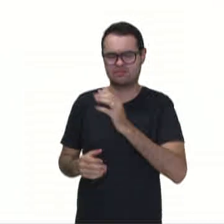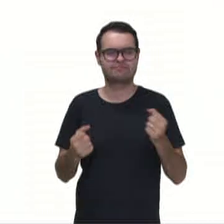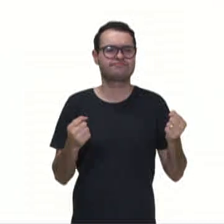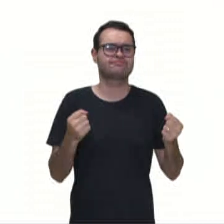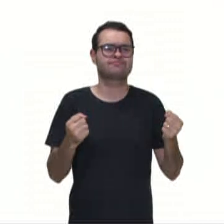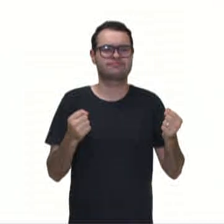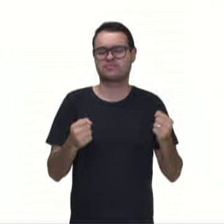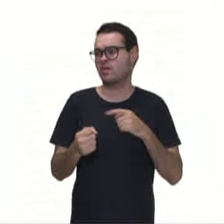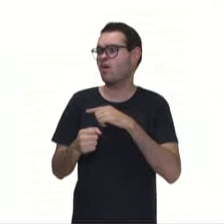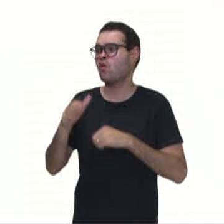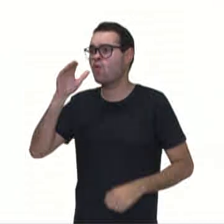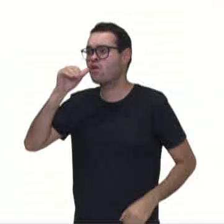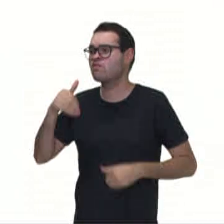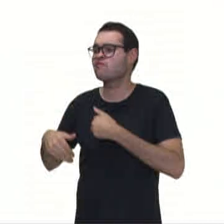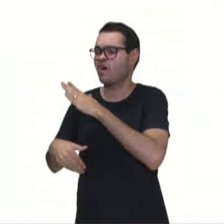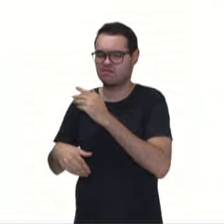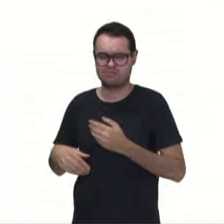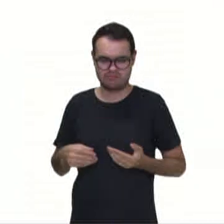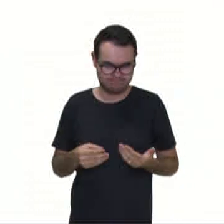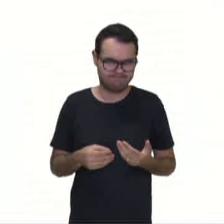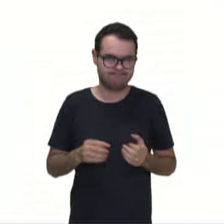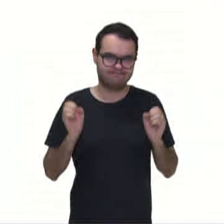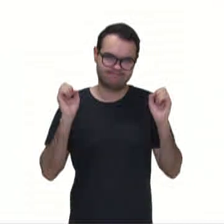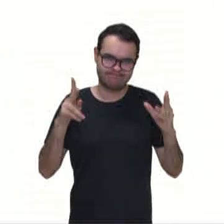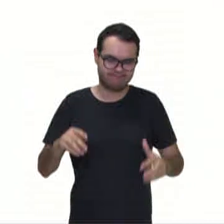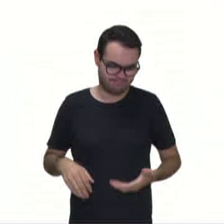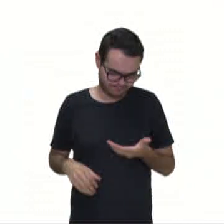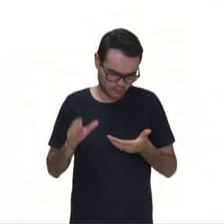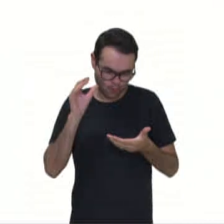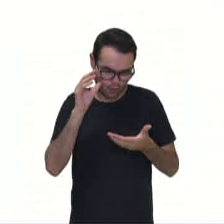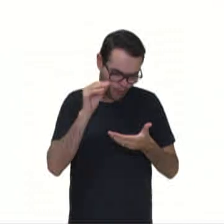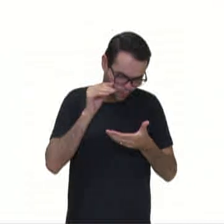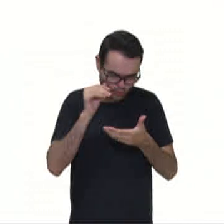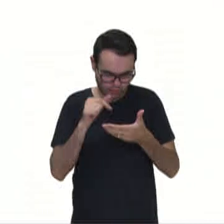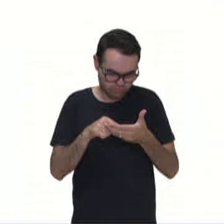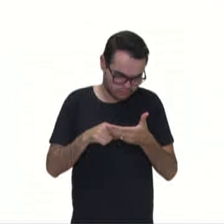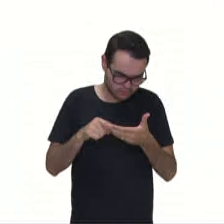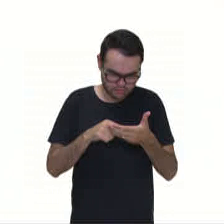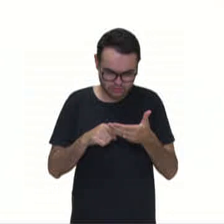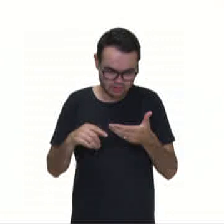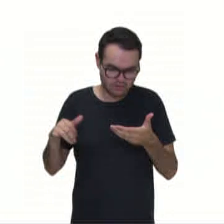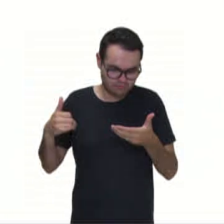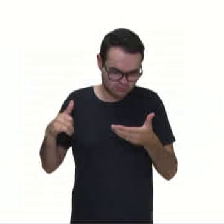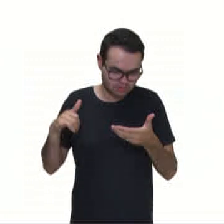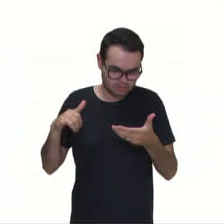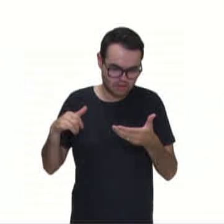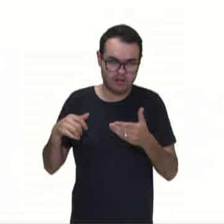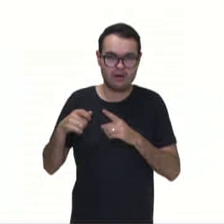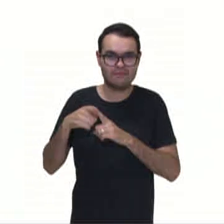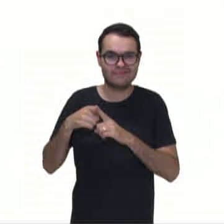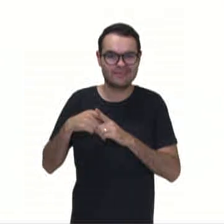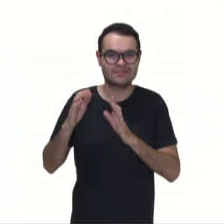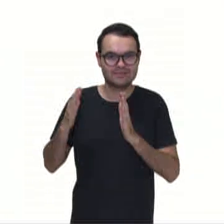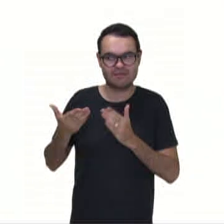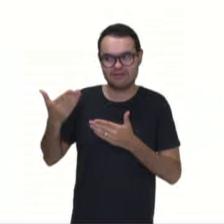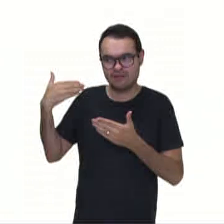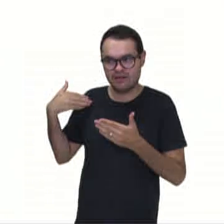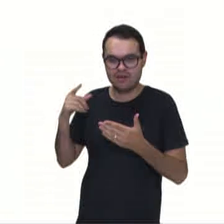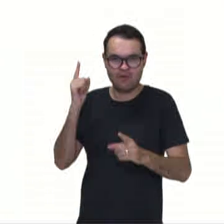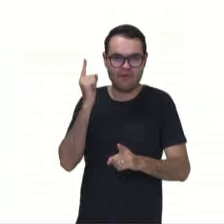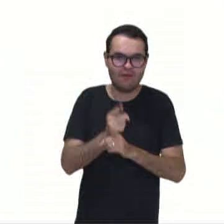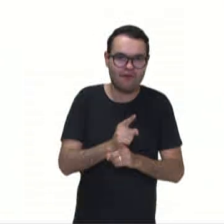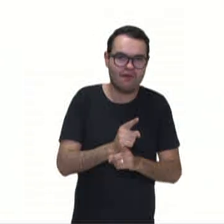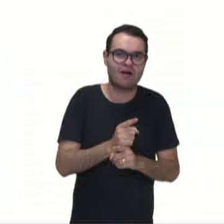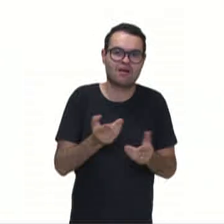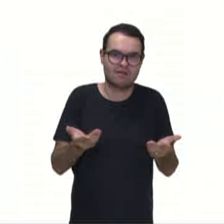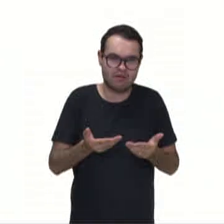curioso. Insisti e finalmente descobri que estava no vibracall há meses. O único problema é